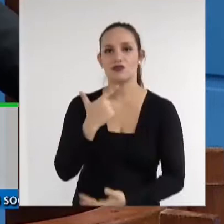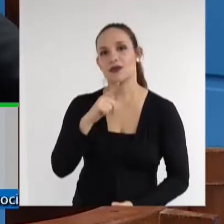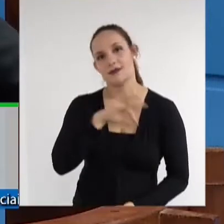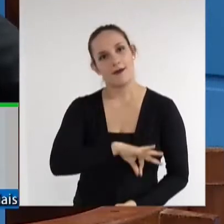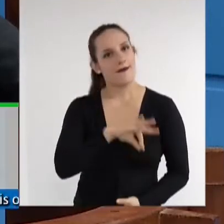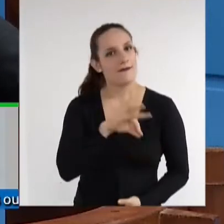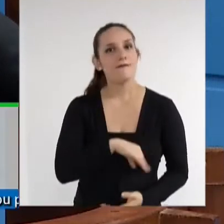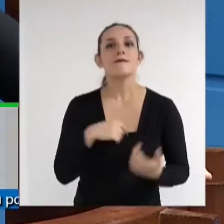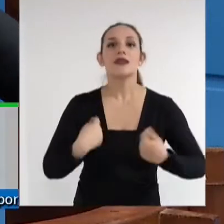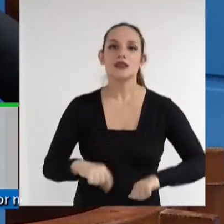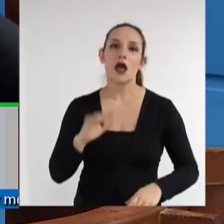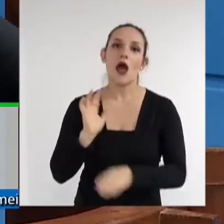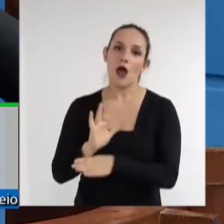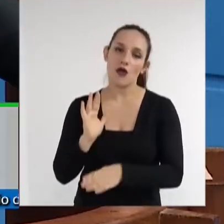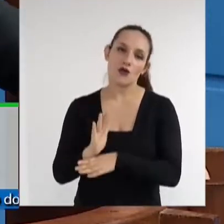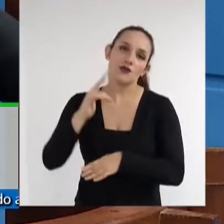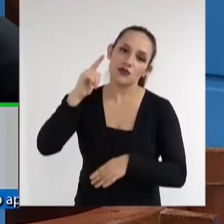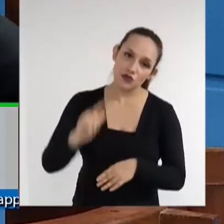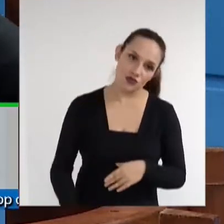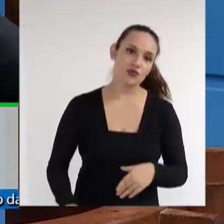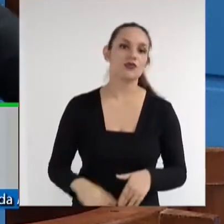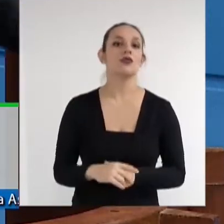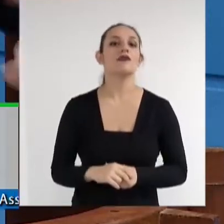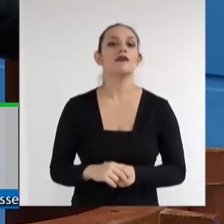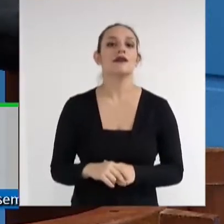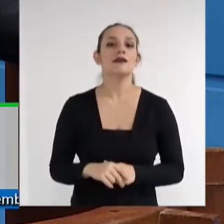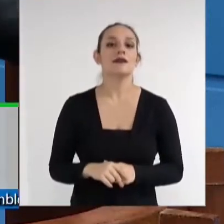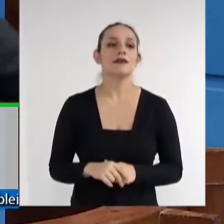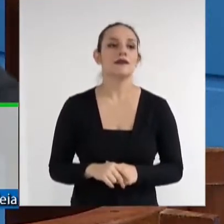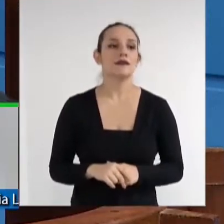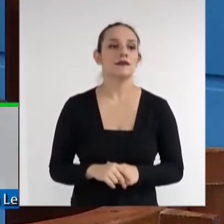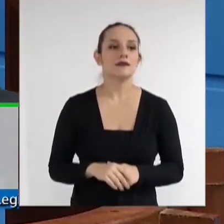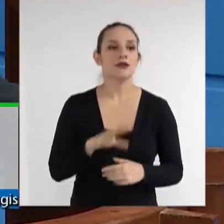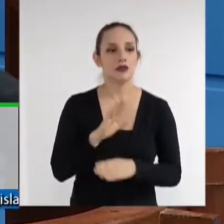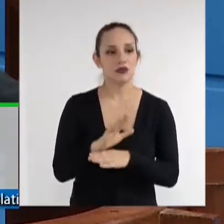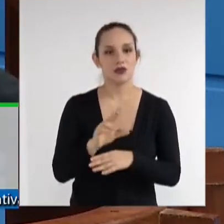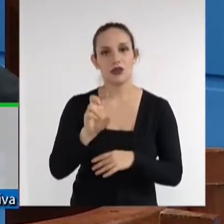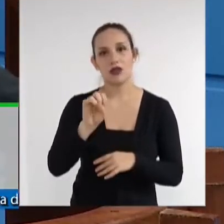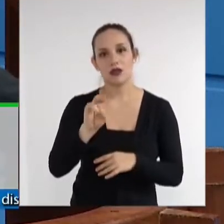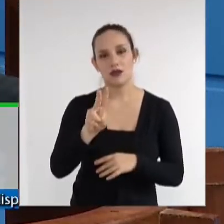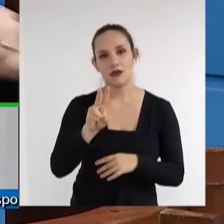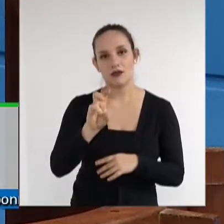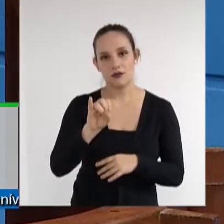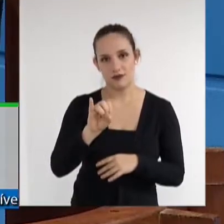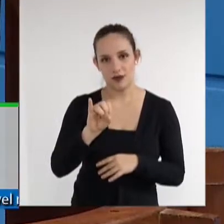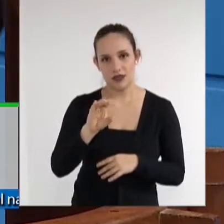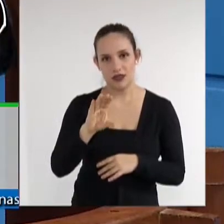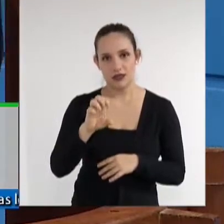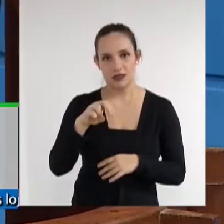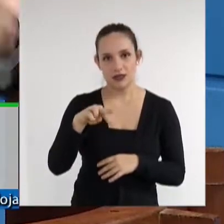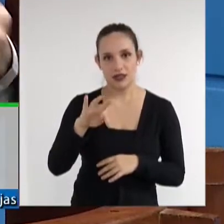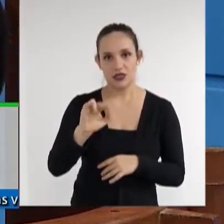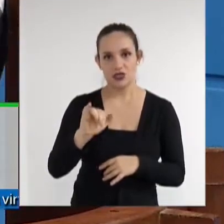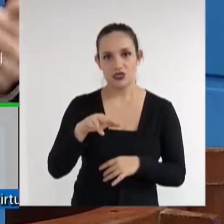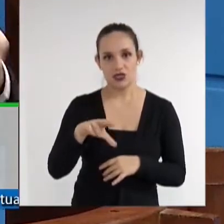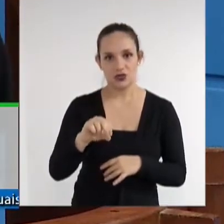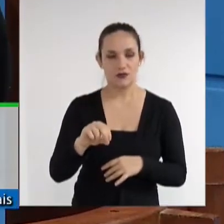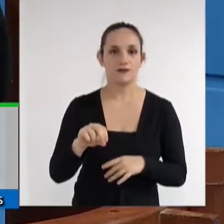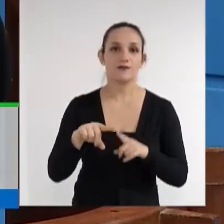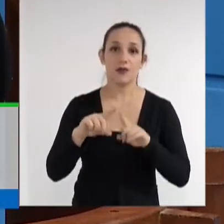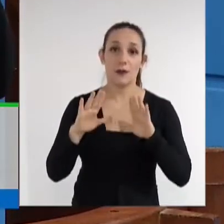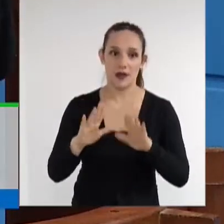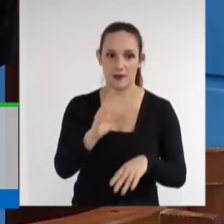estão novamente precisando da ajuda, da assistência dos vicentinos. E se os vicentinos fazem